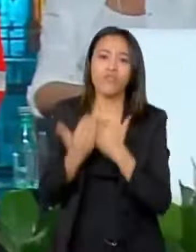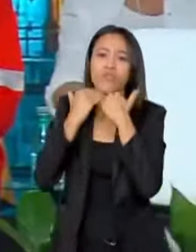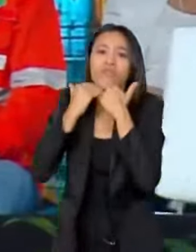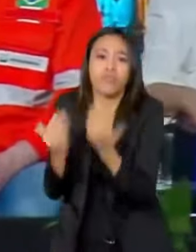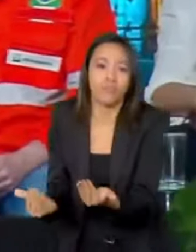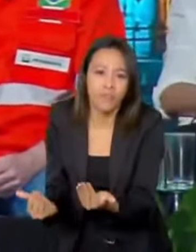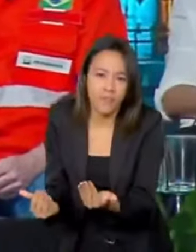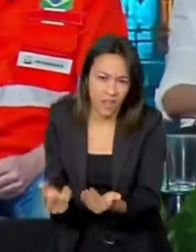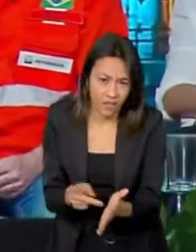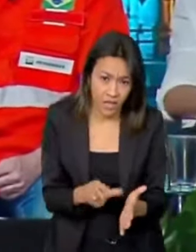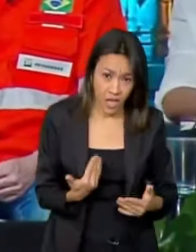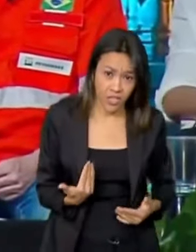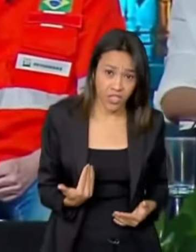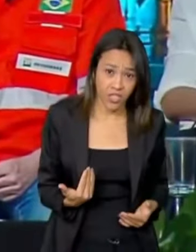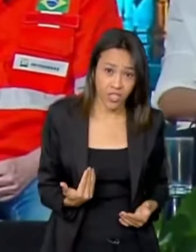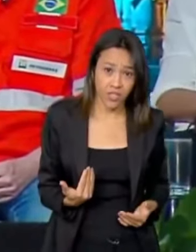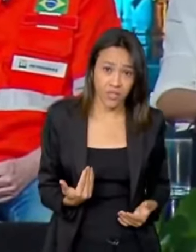verdade.